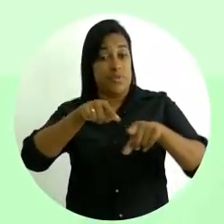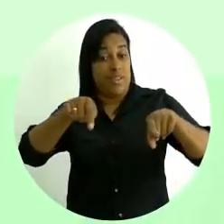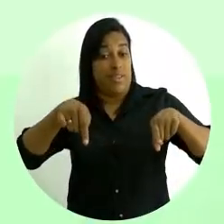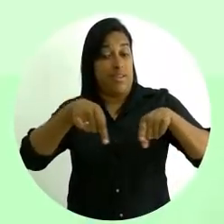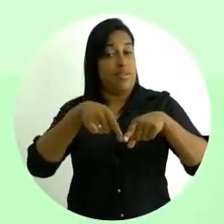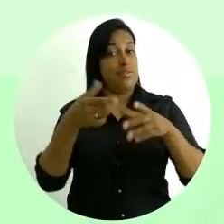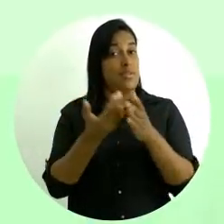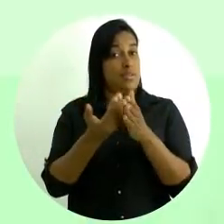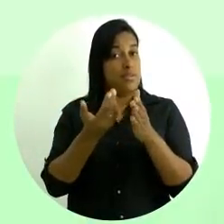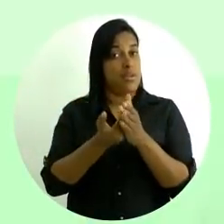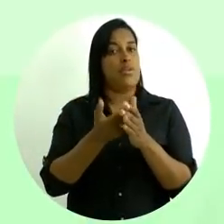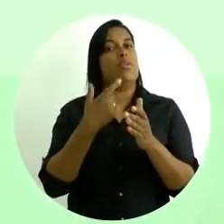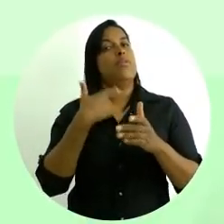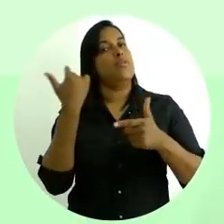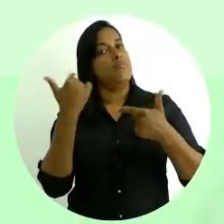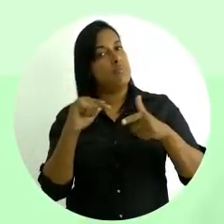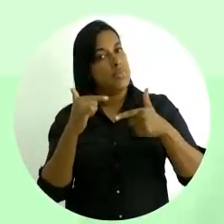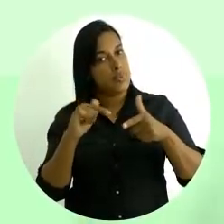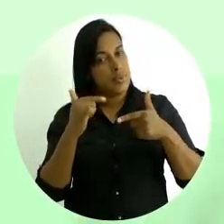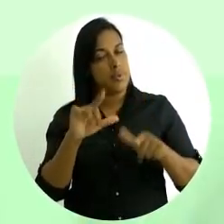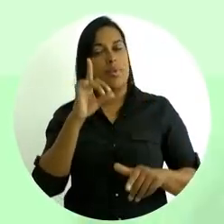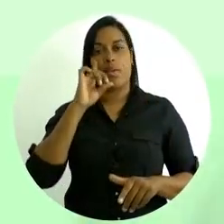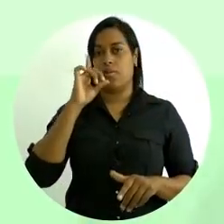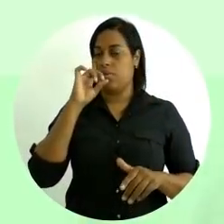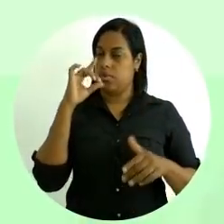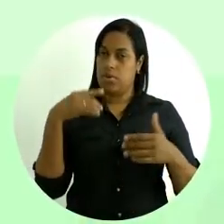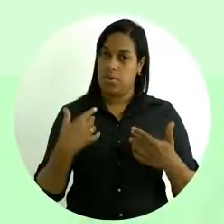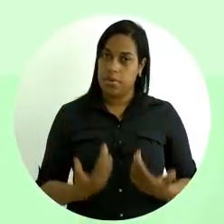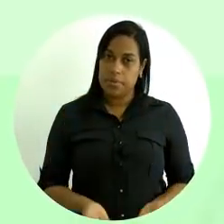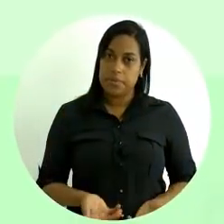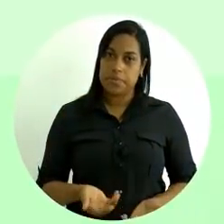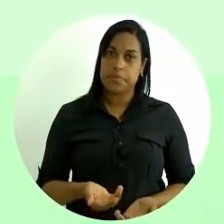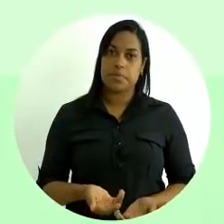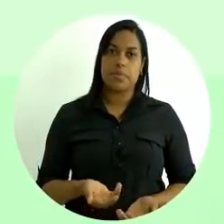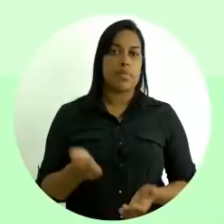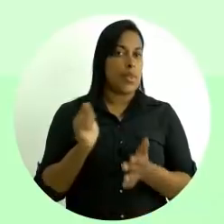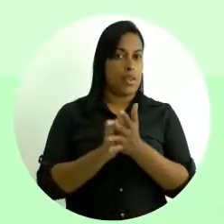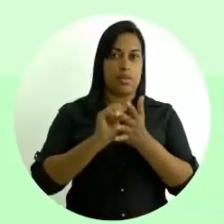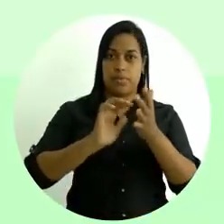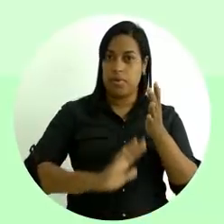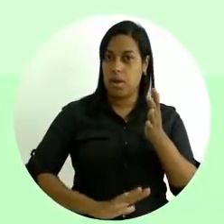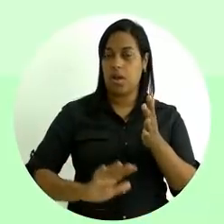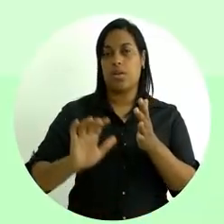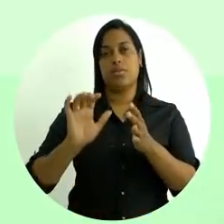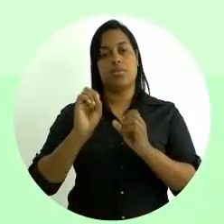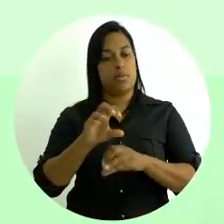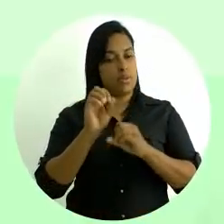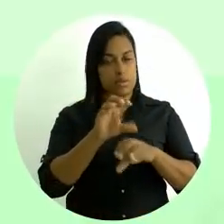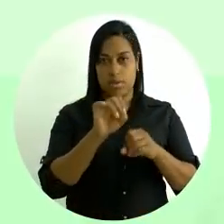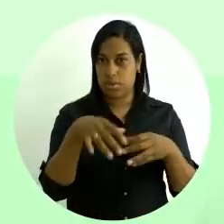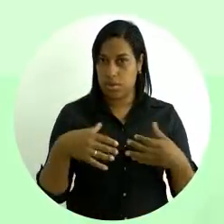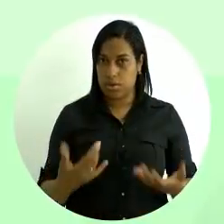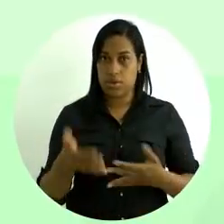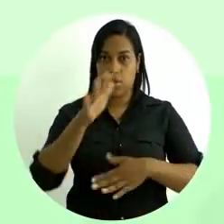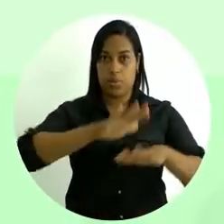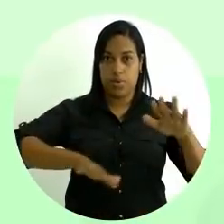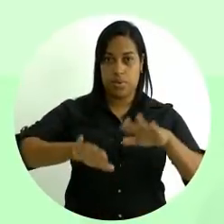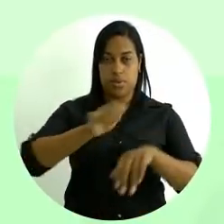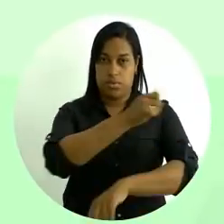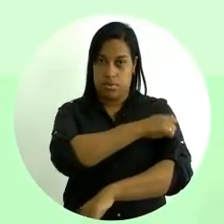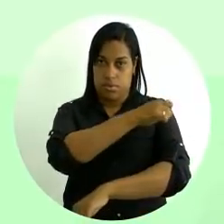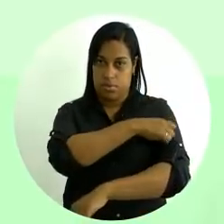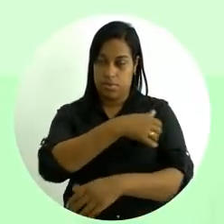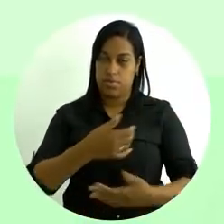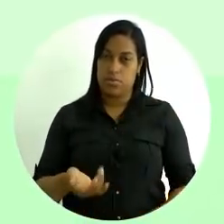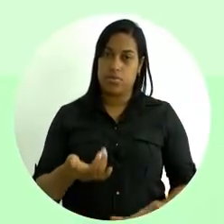está na sala de aula, fazendo o seu trabalho cotidiano, tá bom? Está lá aplicando uma atividade, fazendo os exercícios e cuidando de